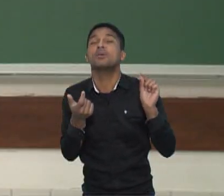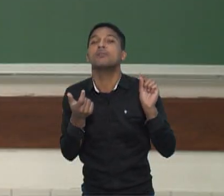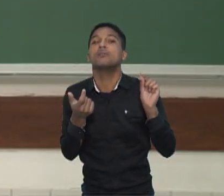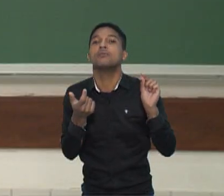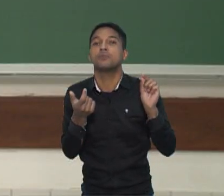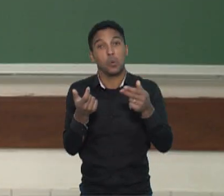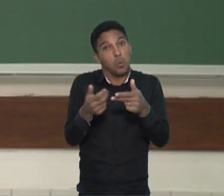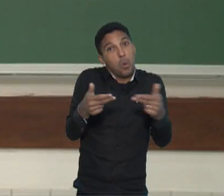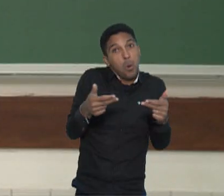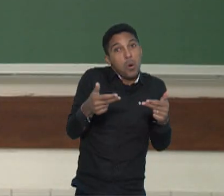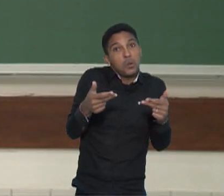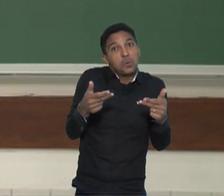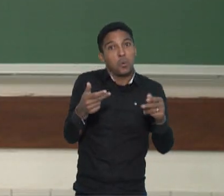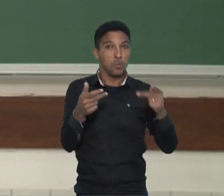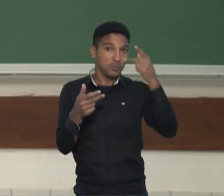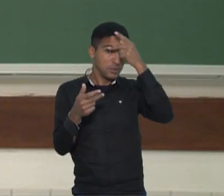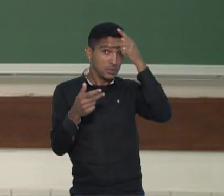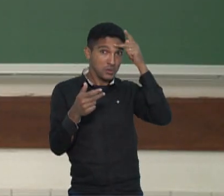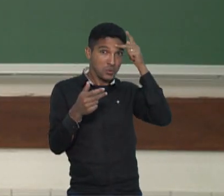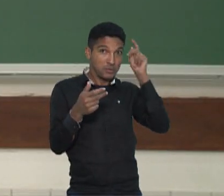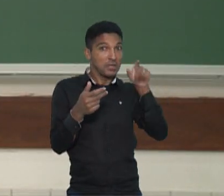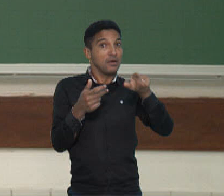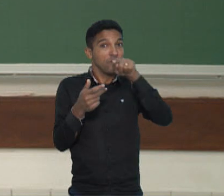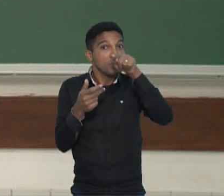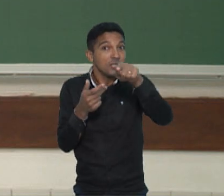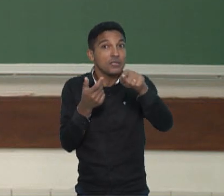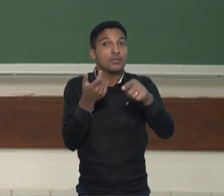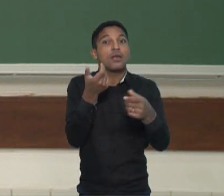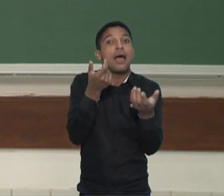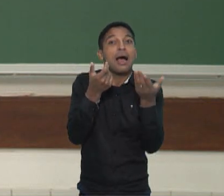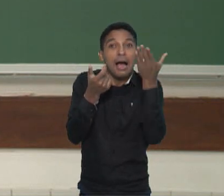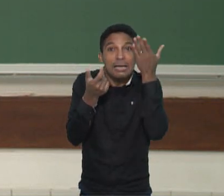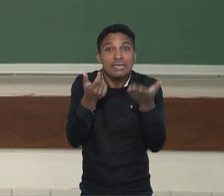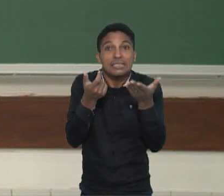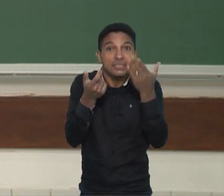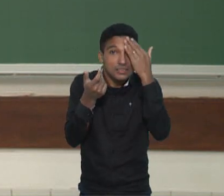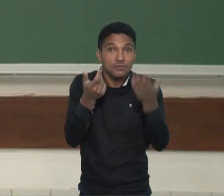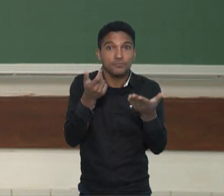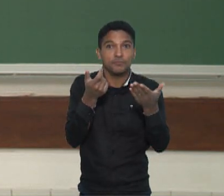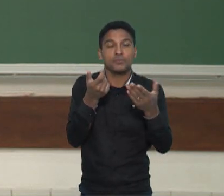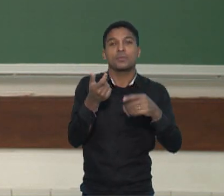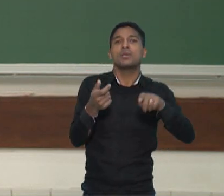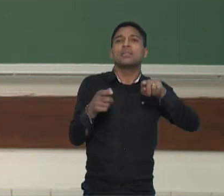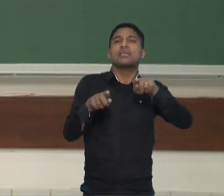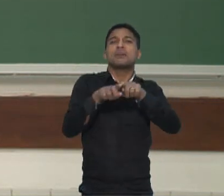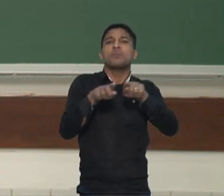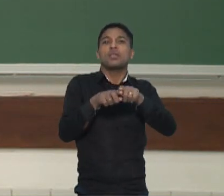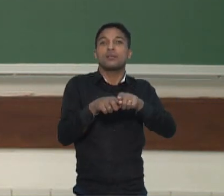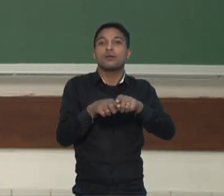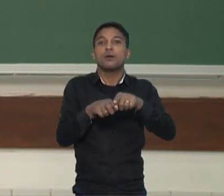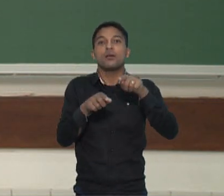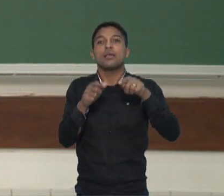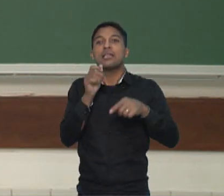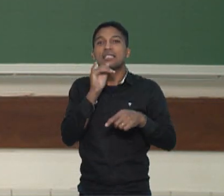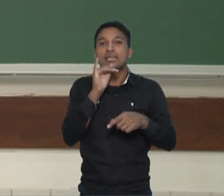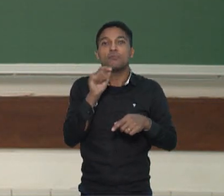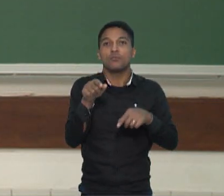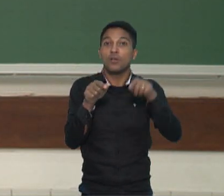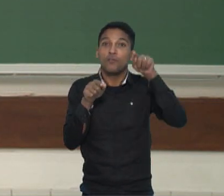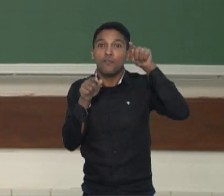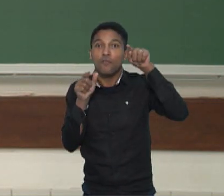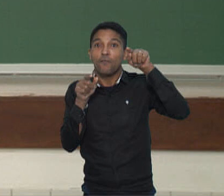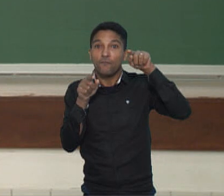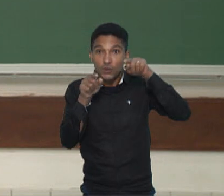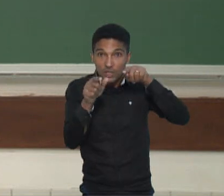transitivo direto, ele pede um objeto sem preposição. Nos demais, nós teremos um objeto com preposição.